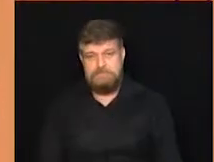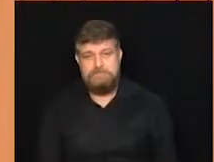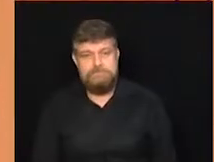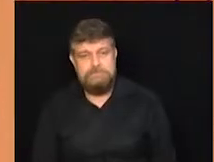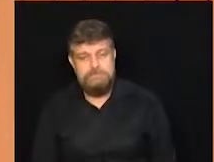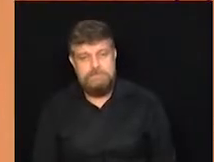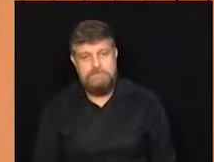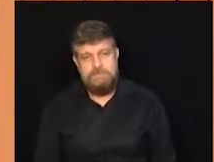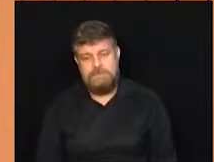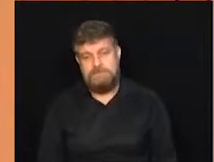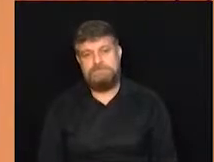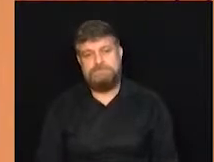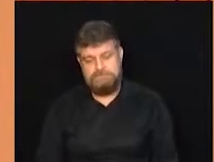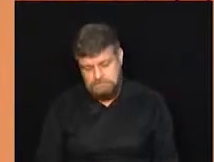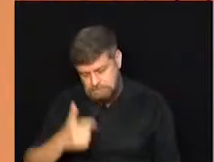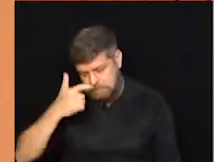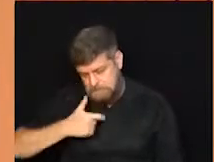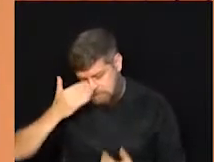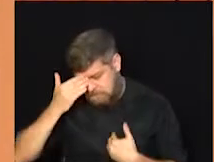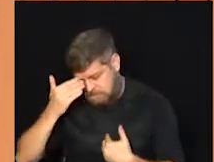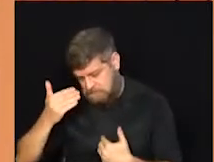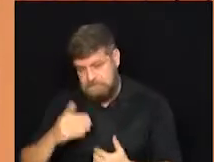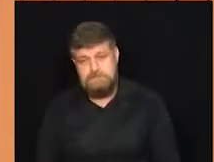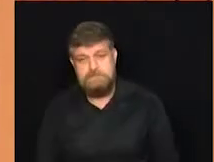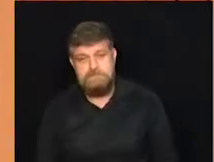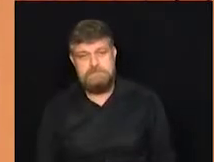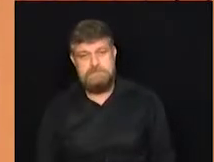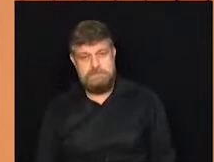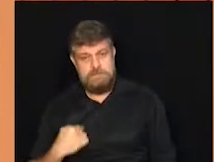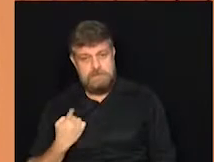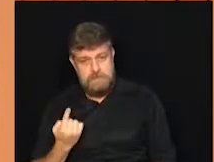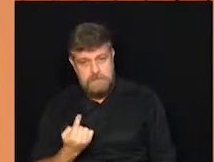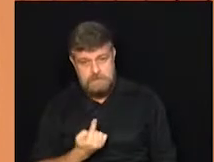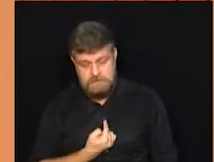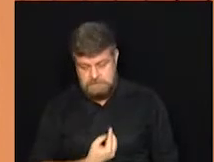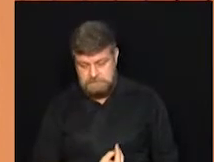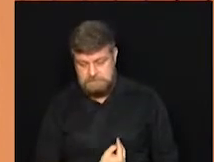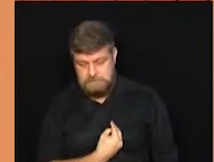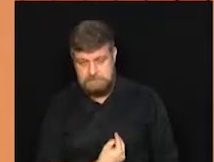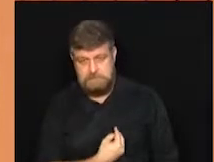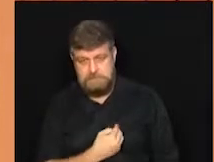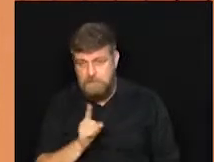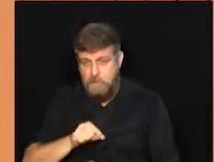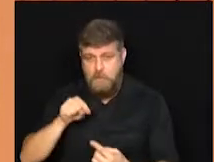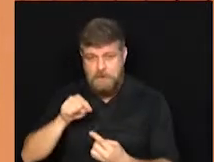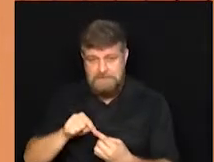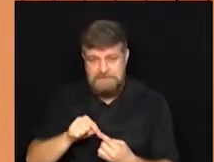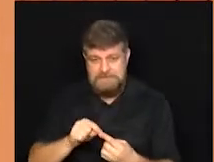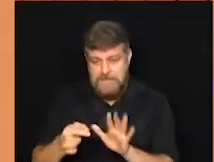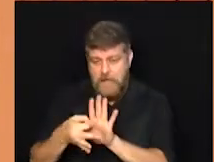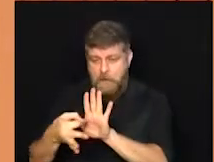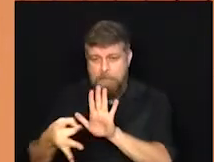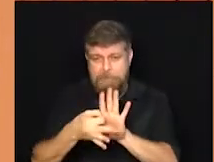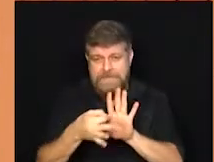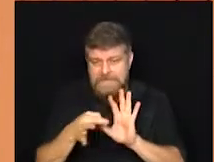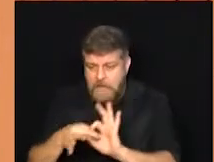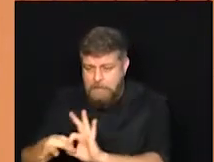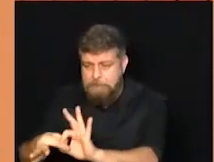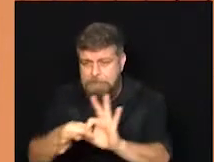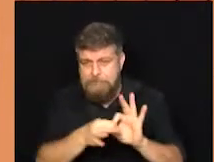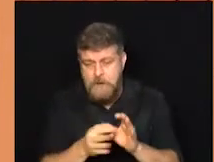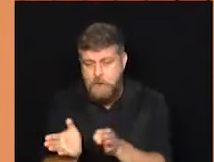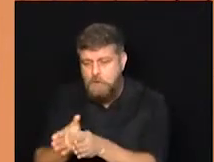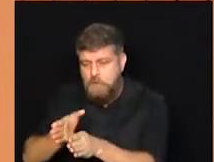agradeço, Marcelo. A gente está aqui justamente para isso, para fazer essa construção coletiva junto ao Conselho, à